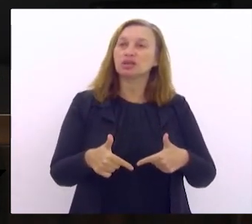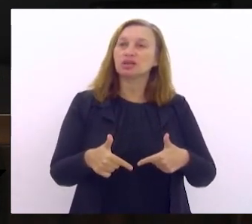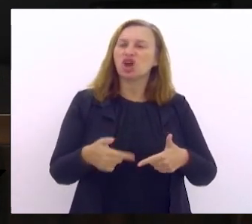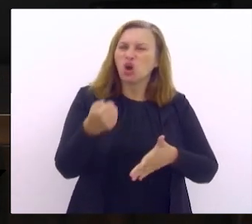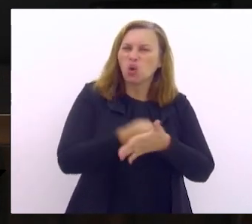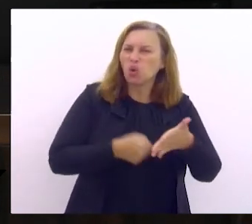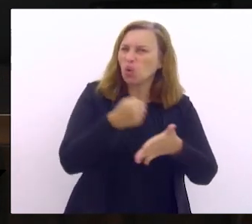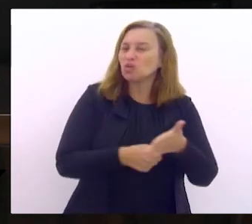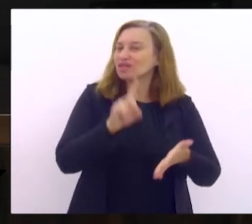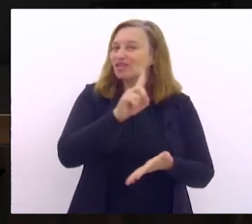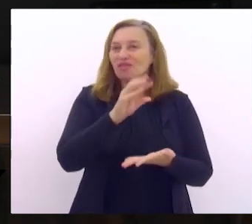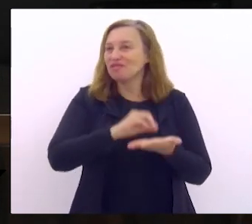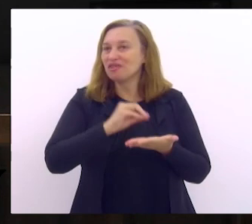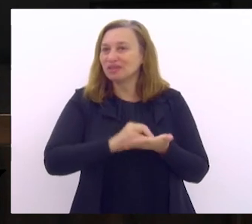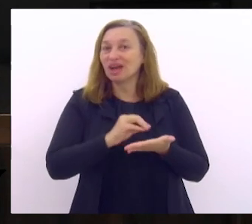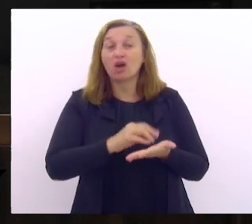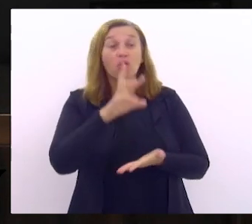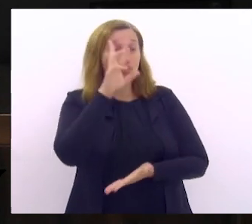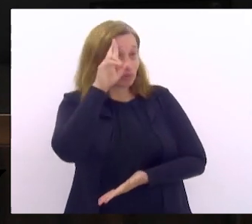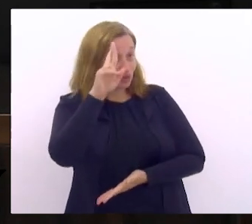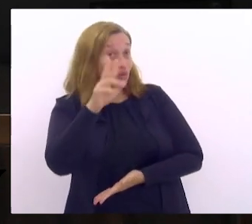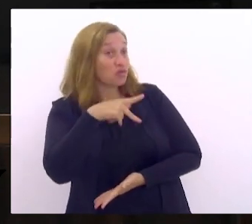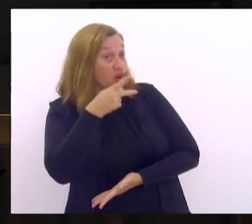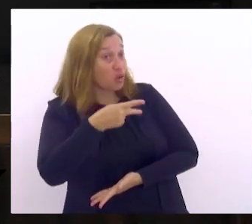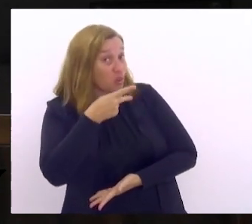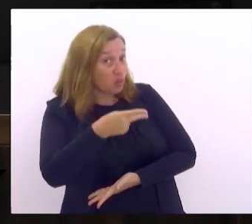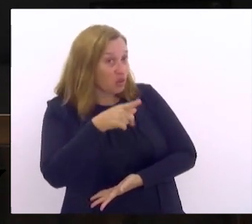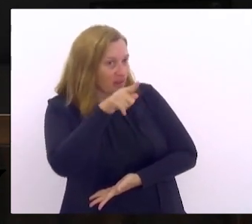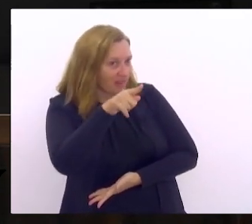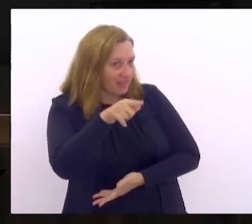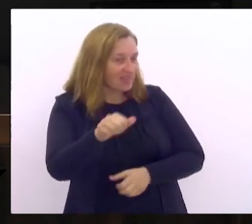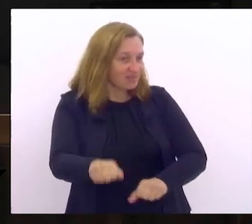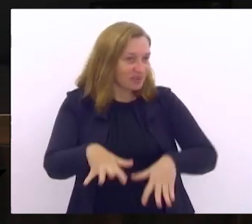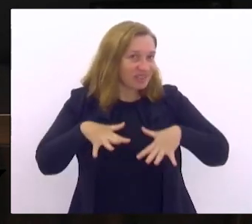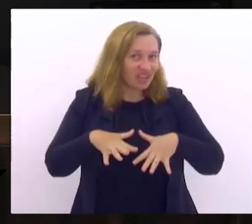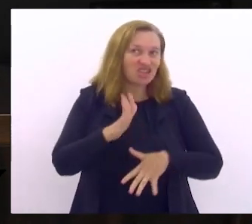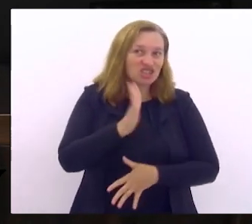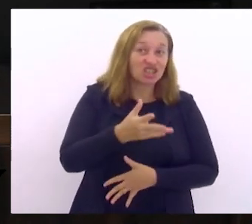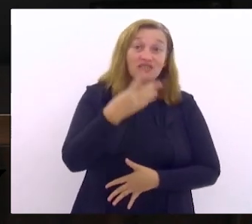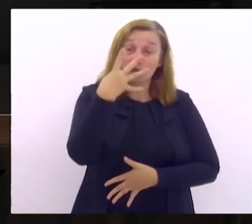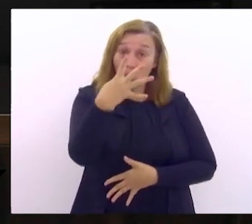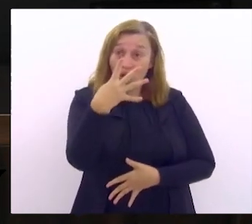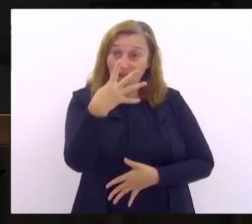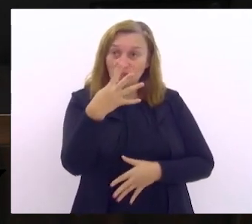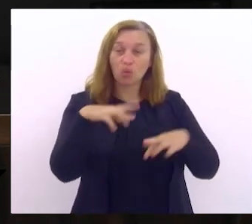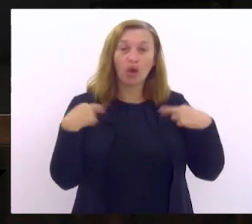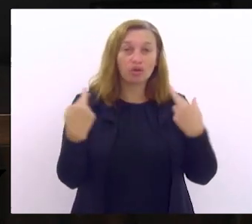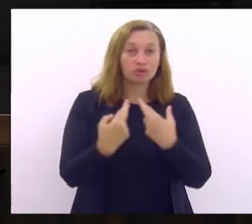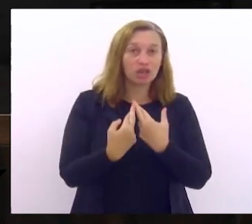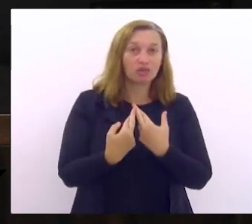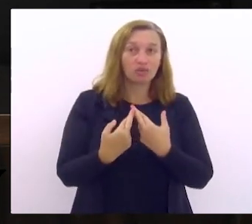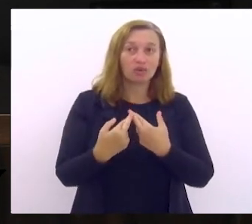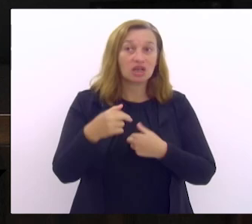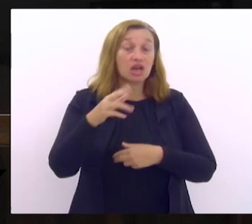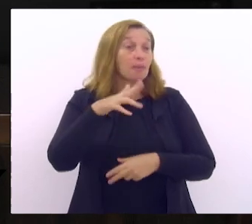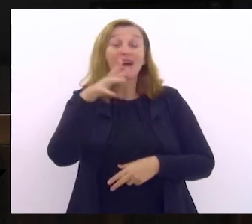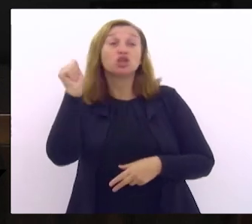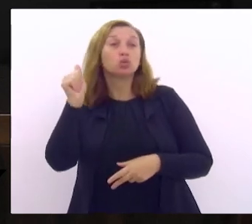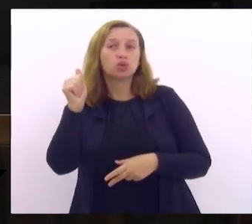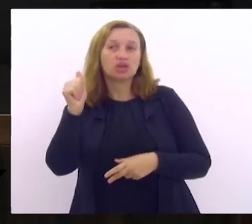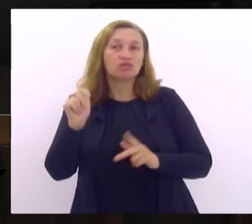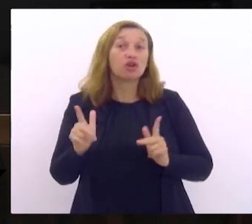faltar, como o senhor acabou de usar a plenária aqui, falou que já teve em 4 audiência pública, mas nunca